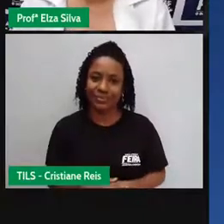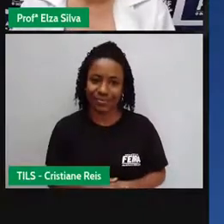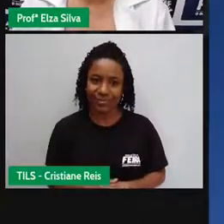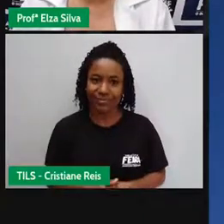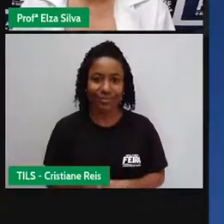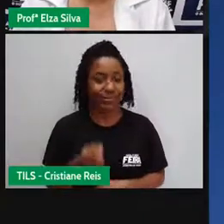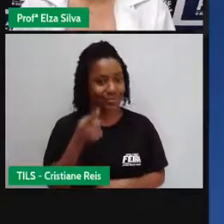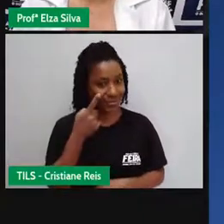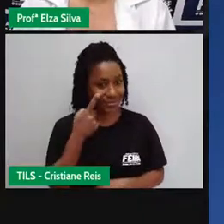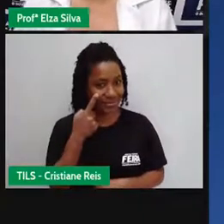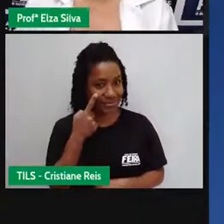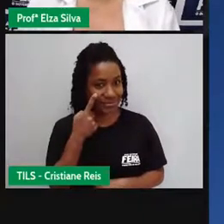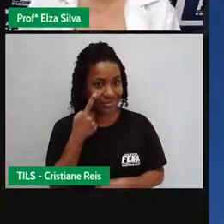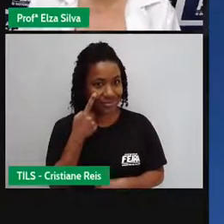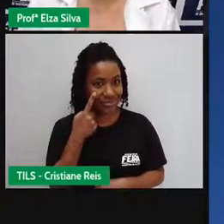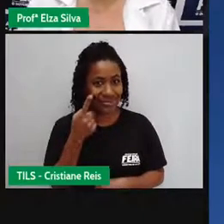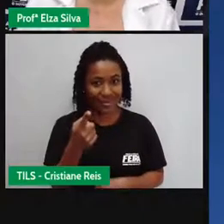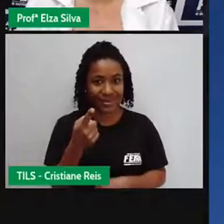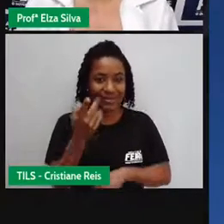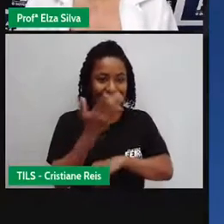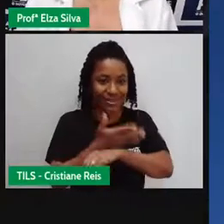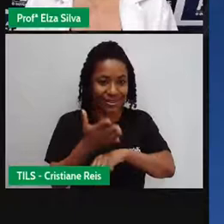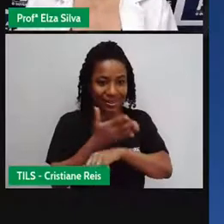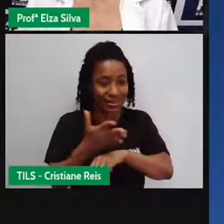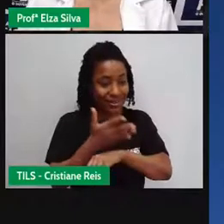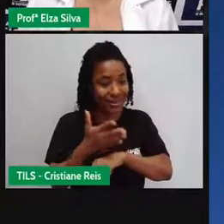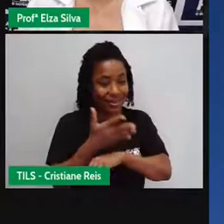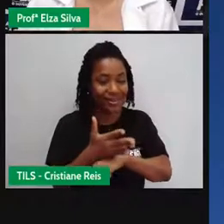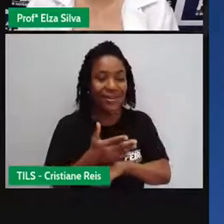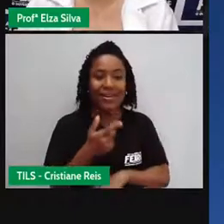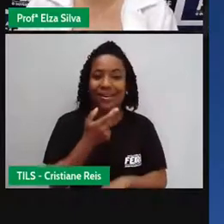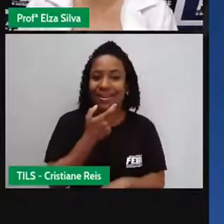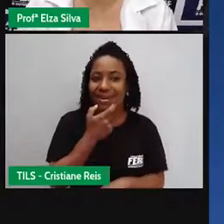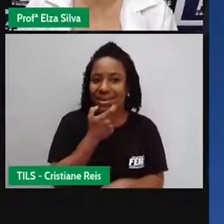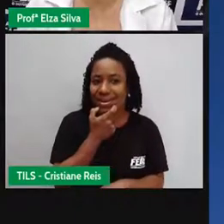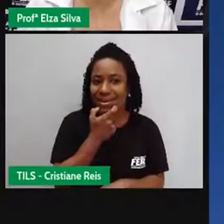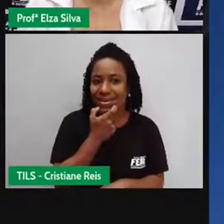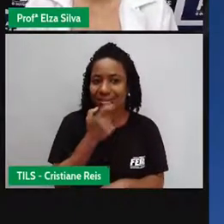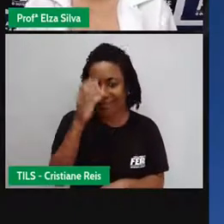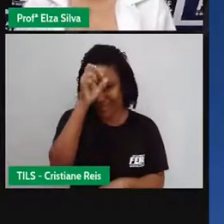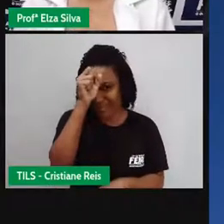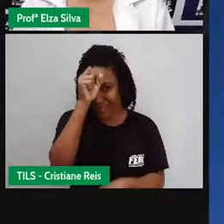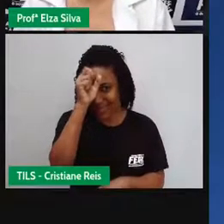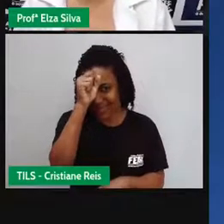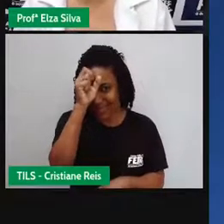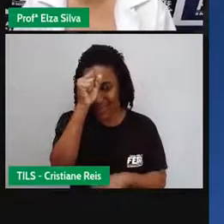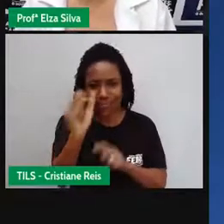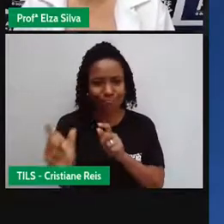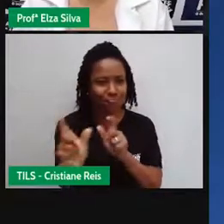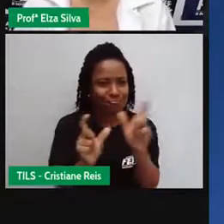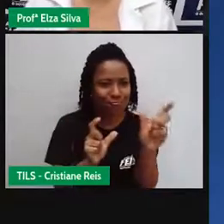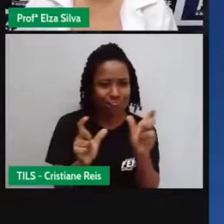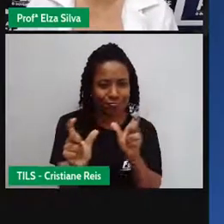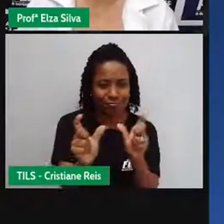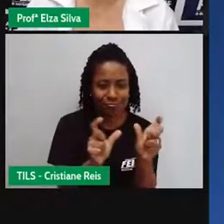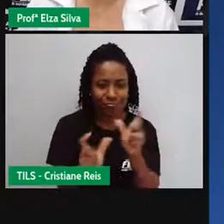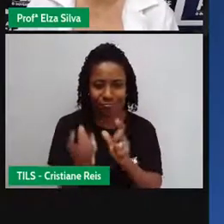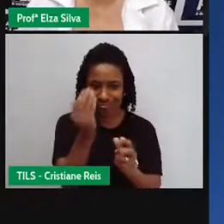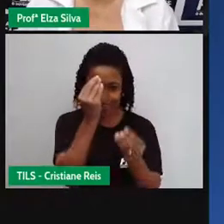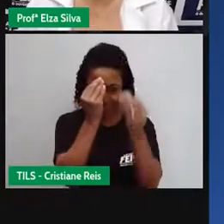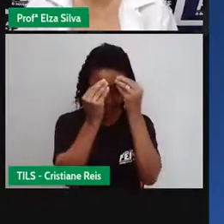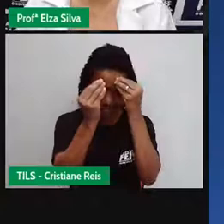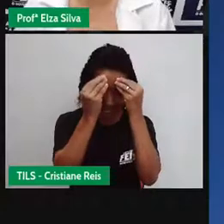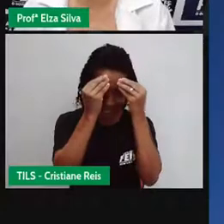Vamos agora praticar o vocabulário que nós aprendemos hoje, vocabulário este que está